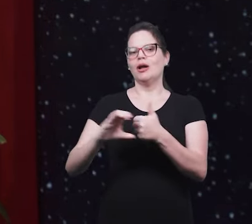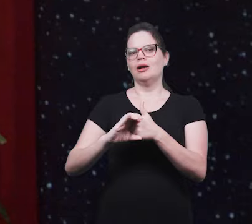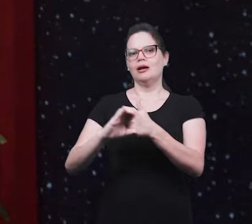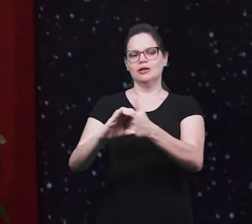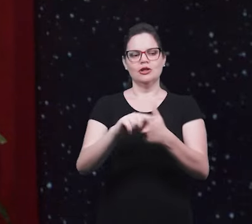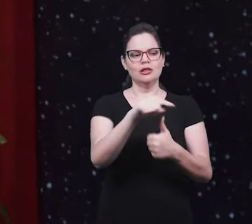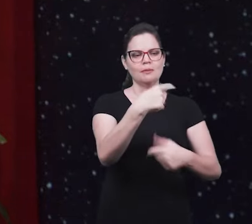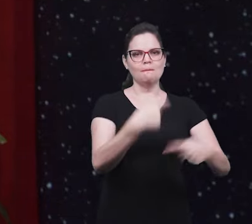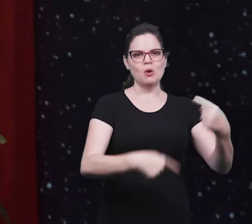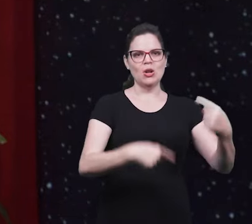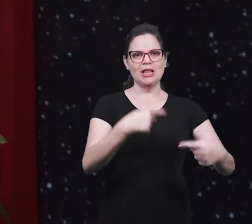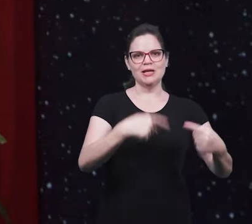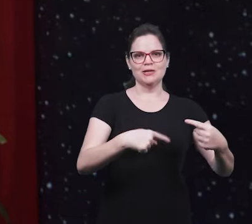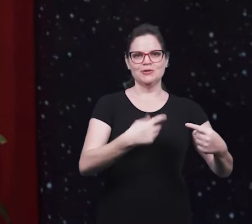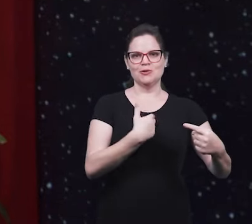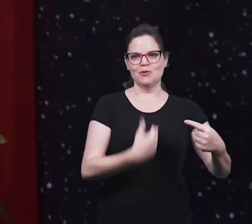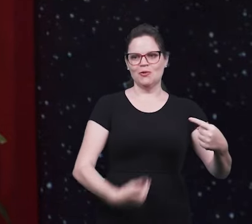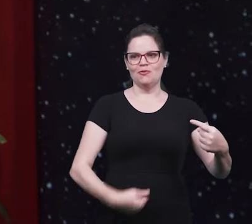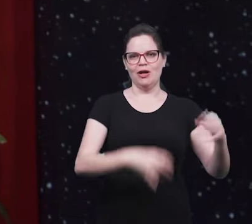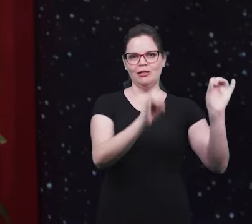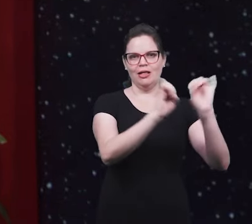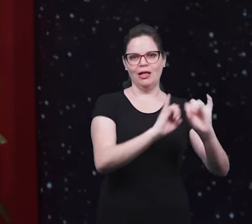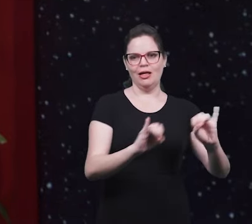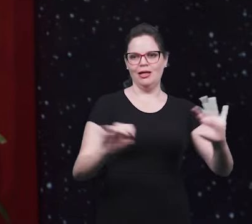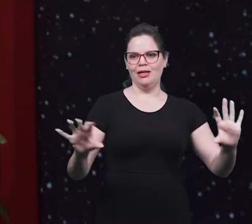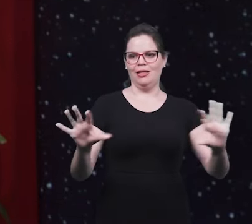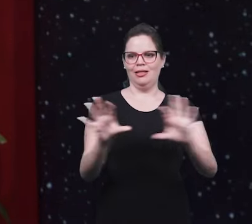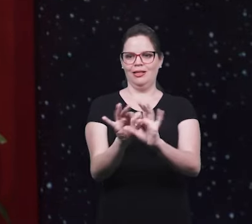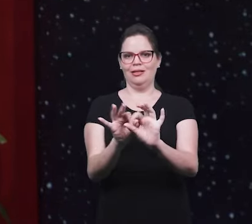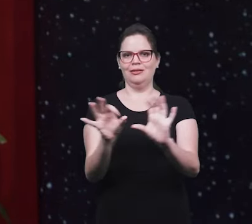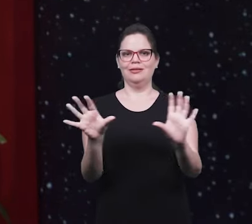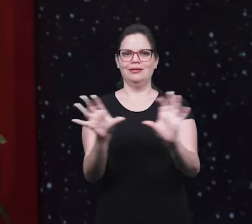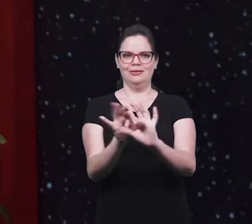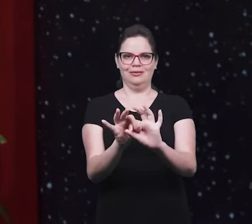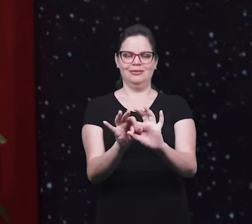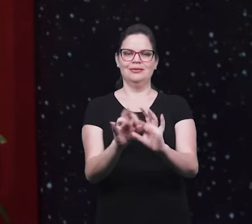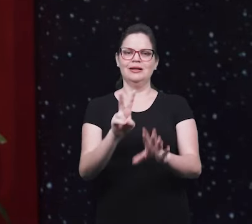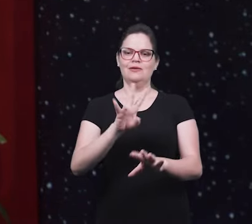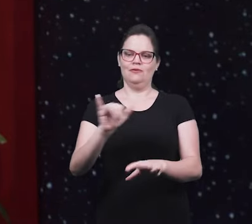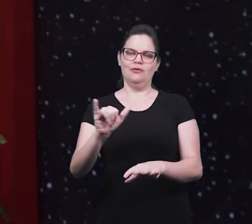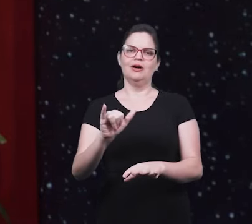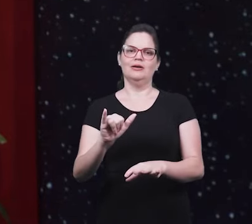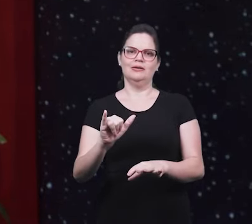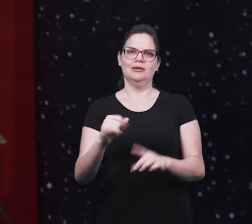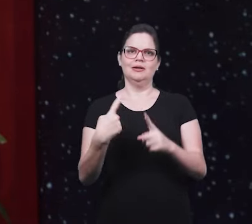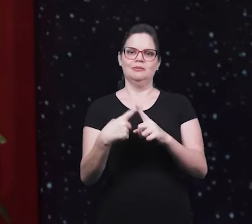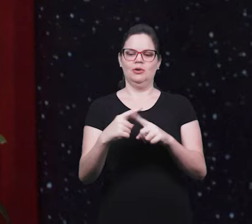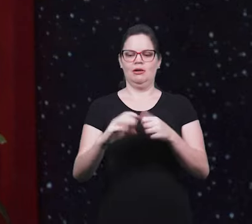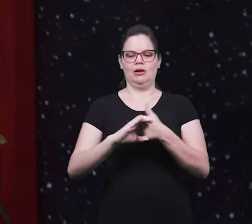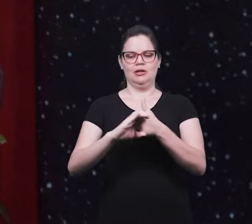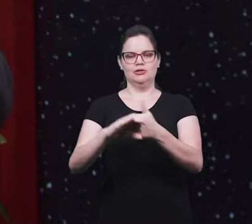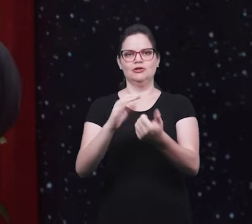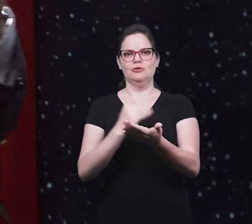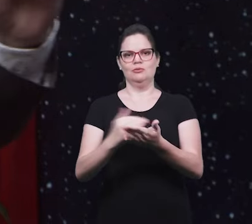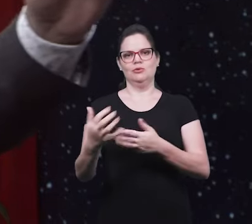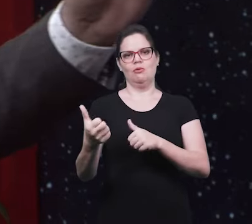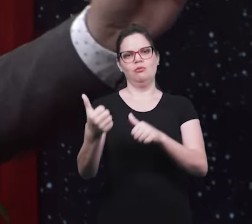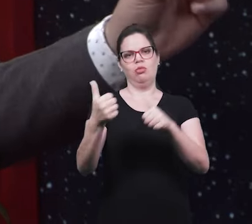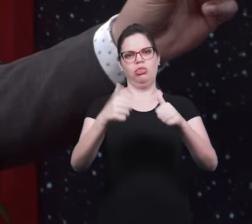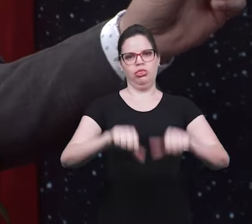pastor Sérgio mencionou, o evangelho e aquele cristianismo que estava se corrompendo. Por isso,